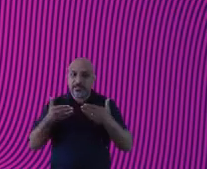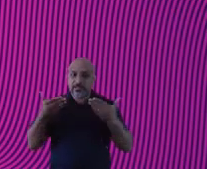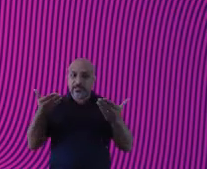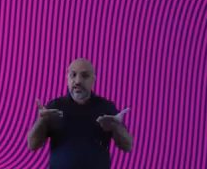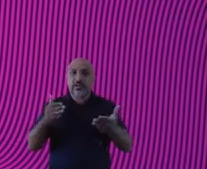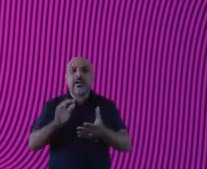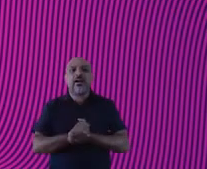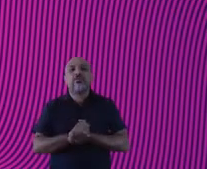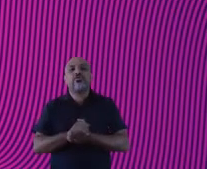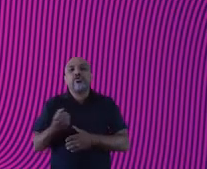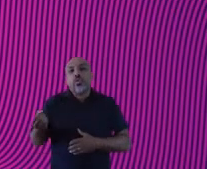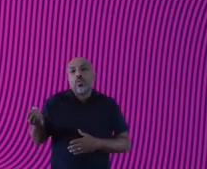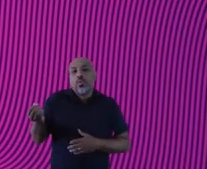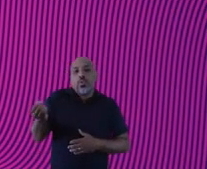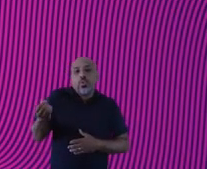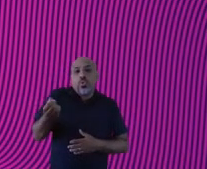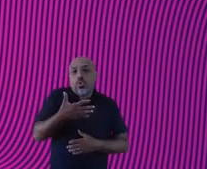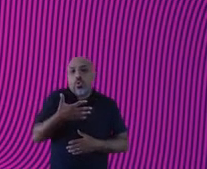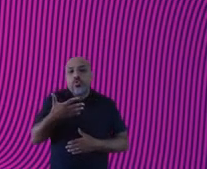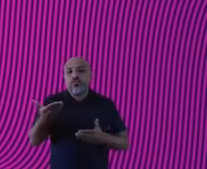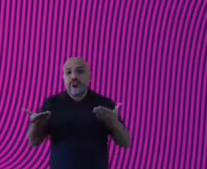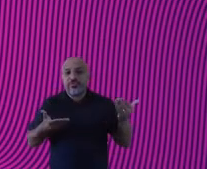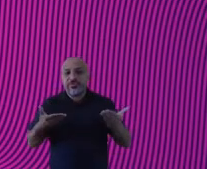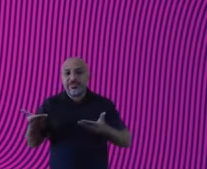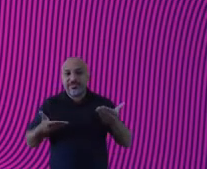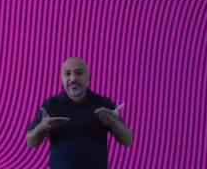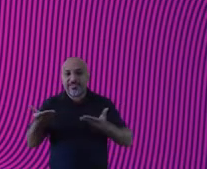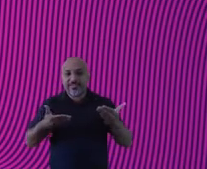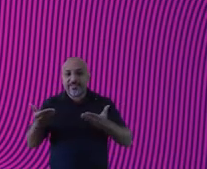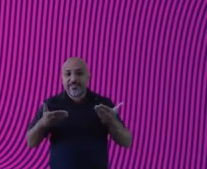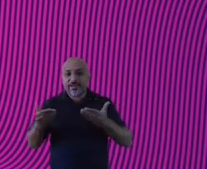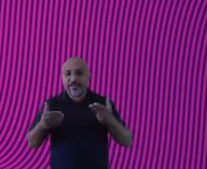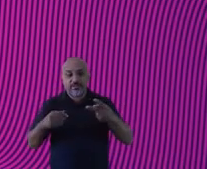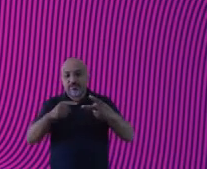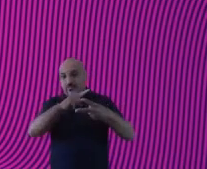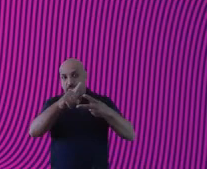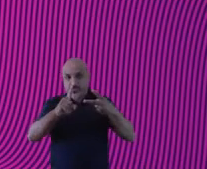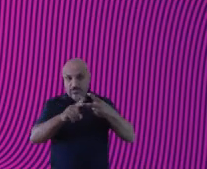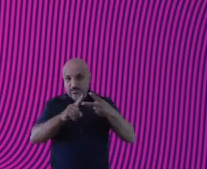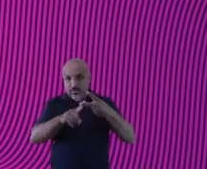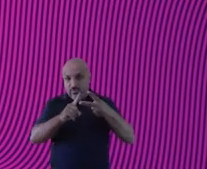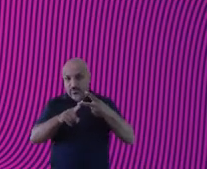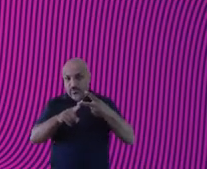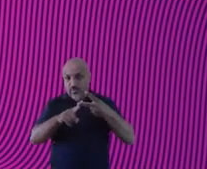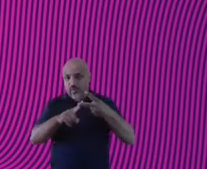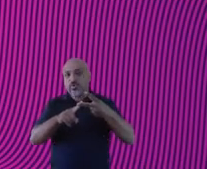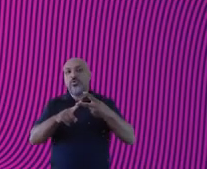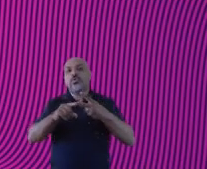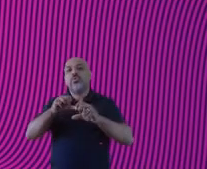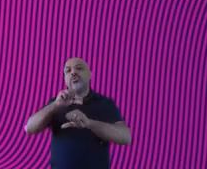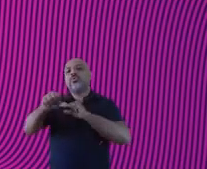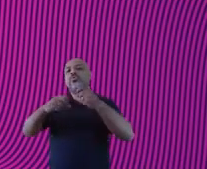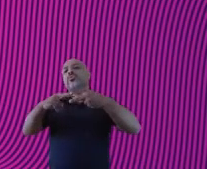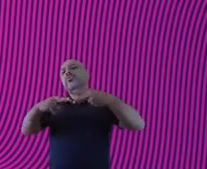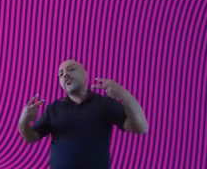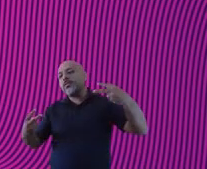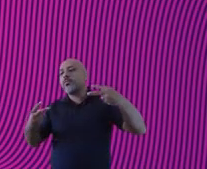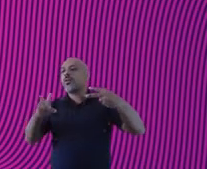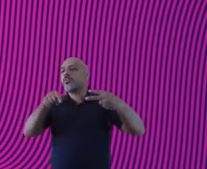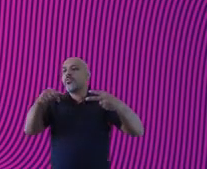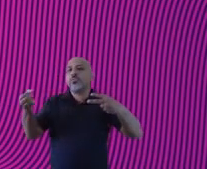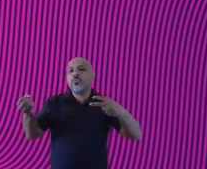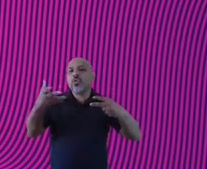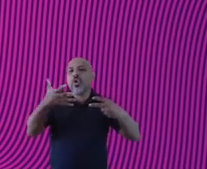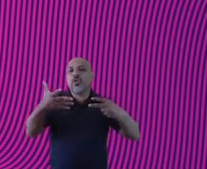um novo tratamento, né? Eventualmente, ou um segundo transplante, o que se pensaria em fazer com uma nova